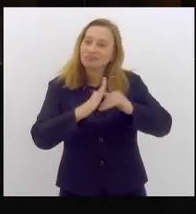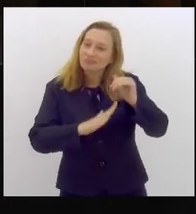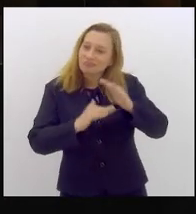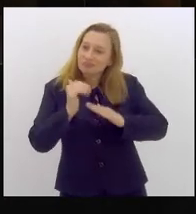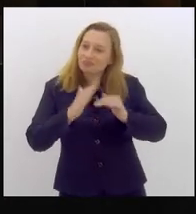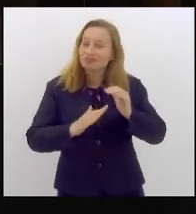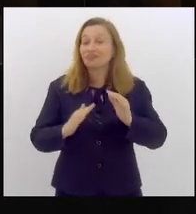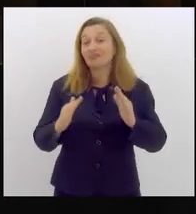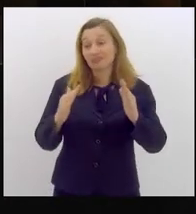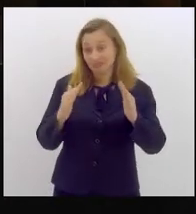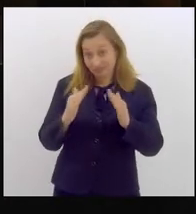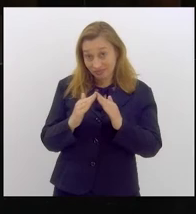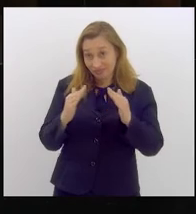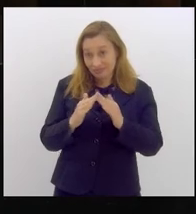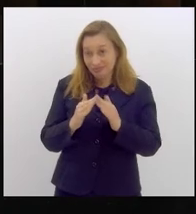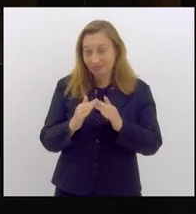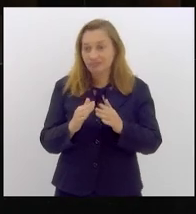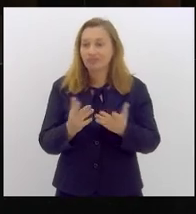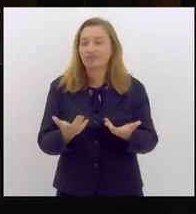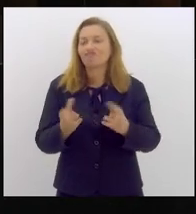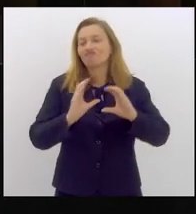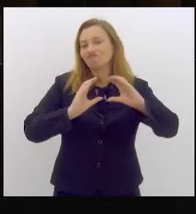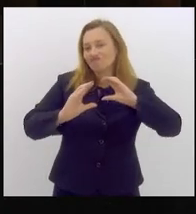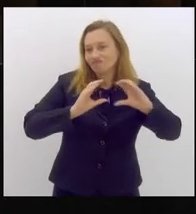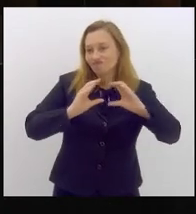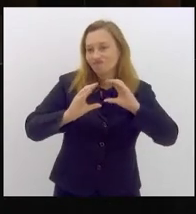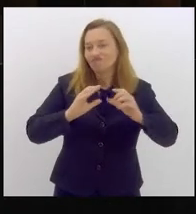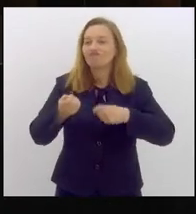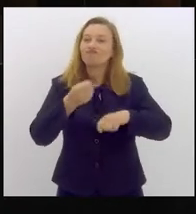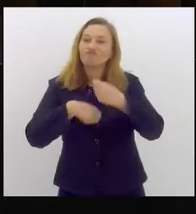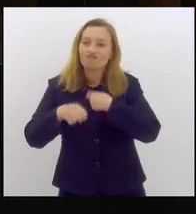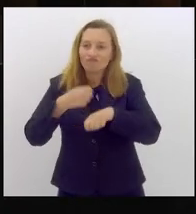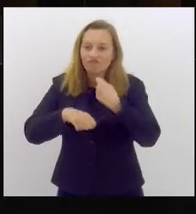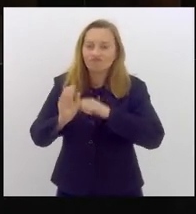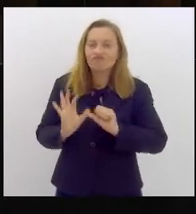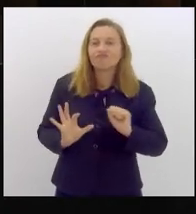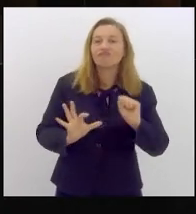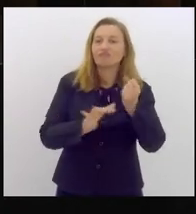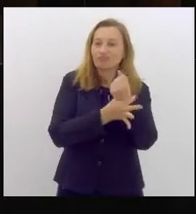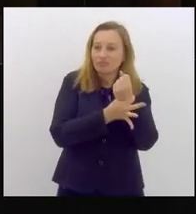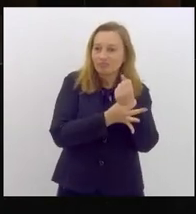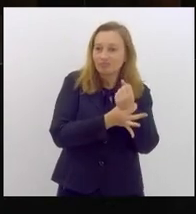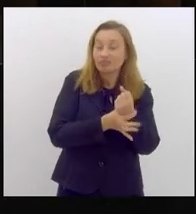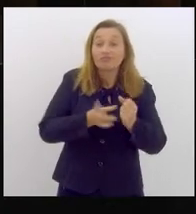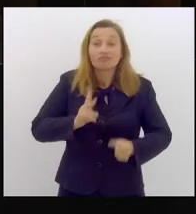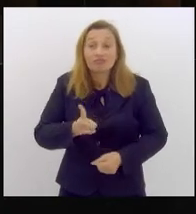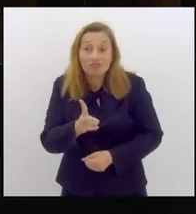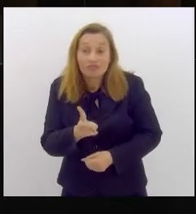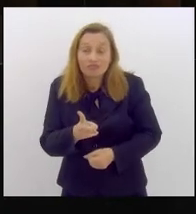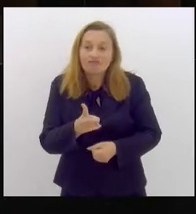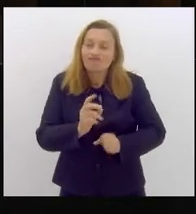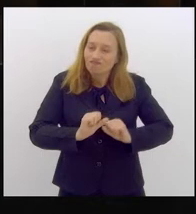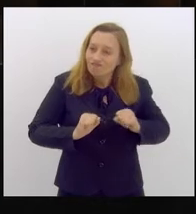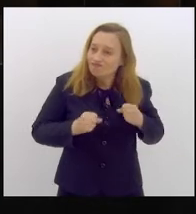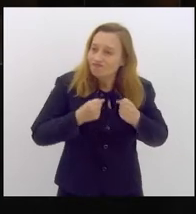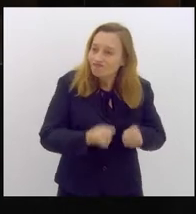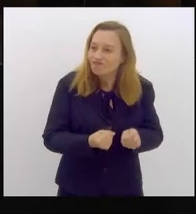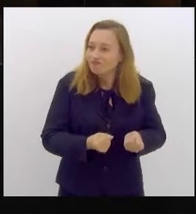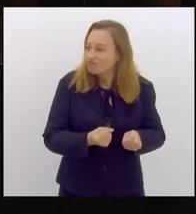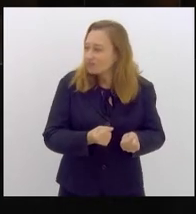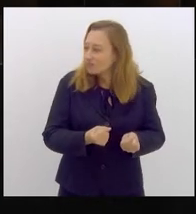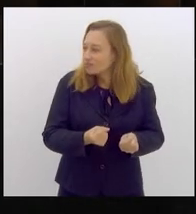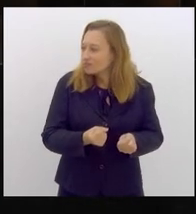profissionais dessa casa, que seja na comunicação, na administração, na segurança, sempre têm se empenhado a